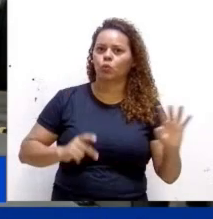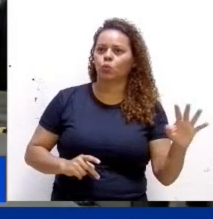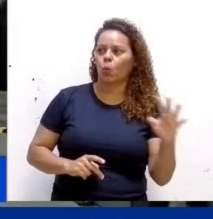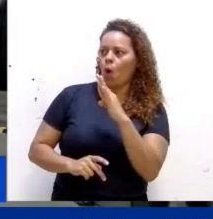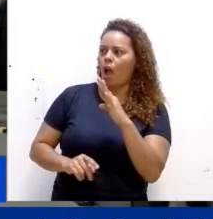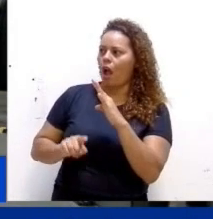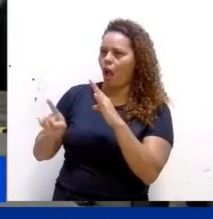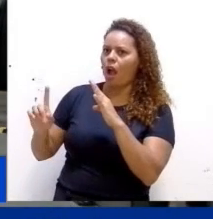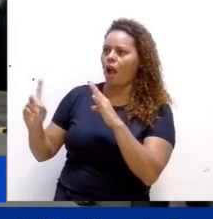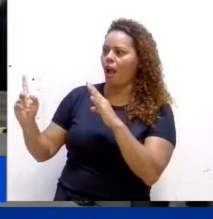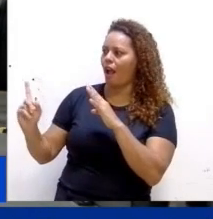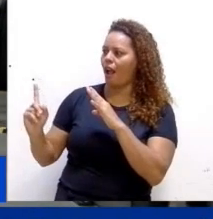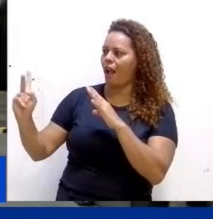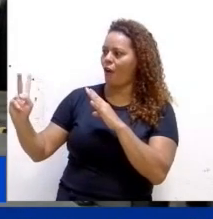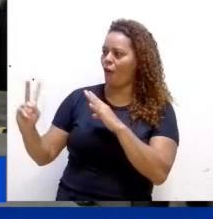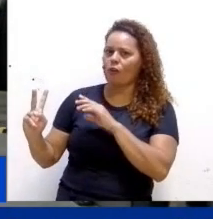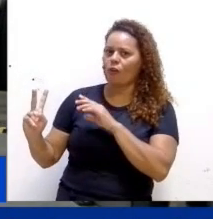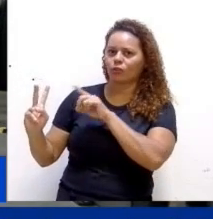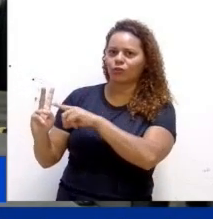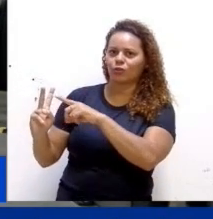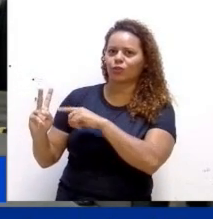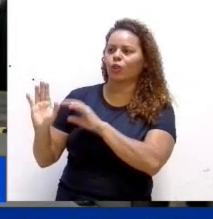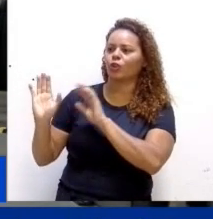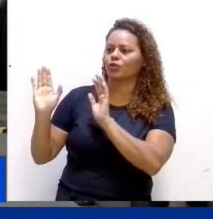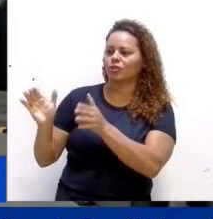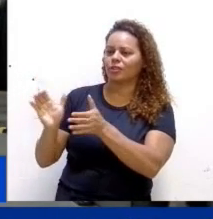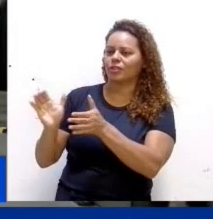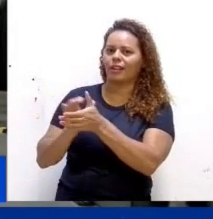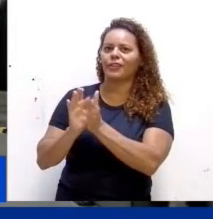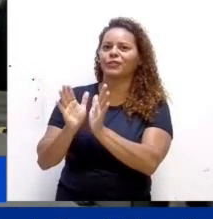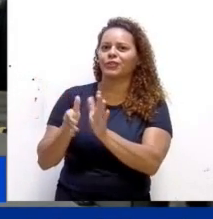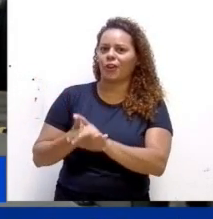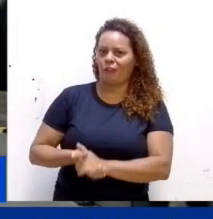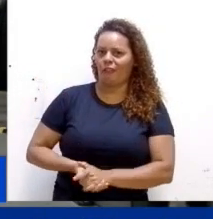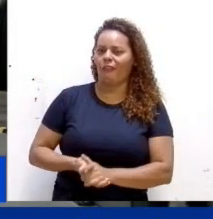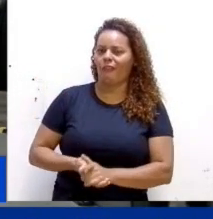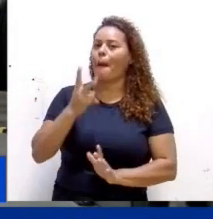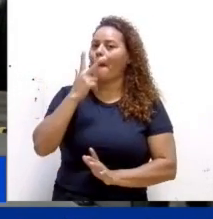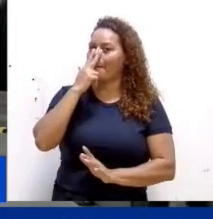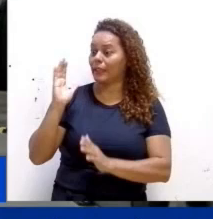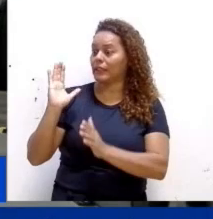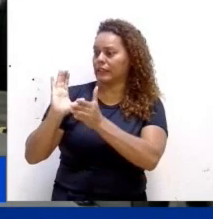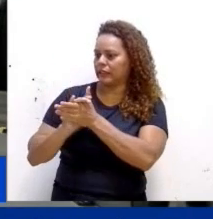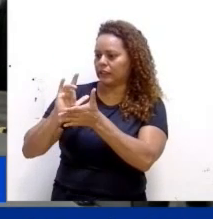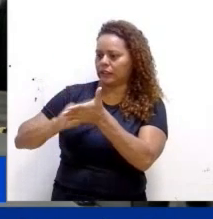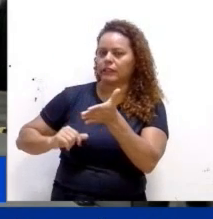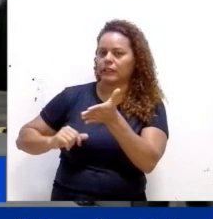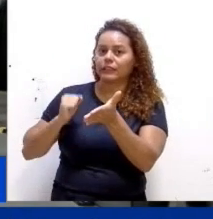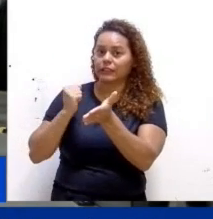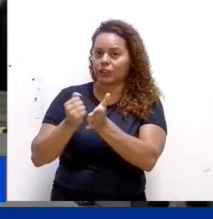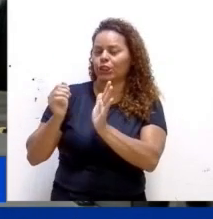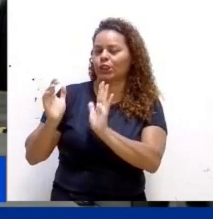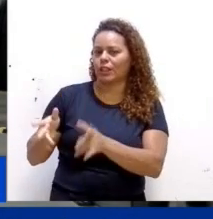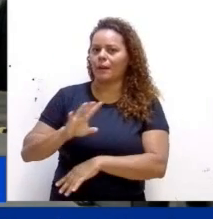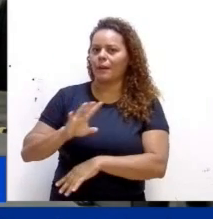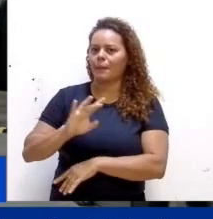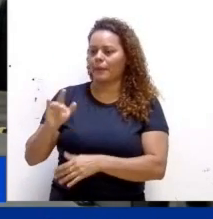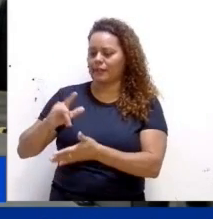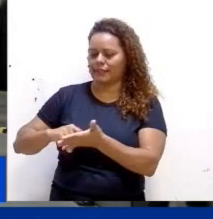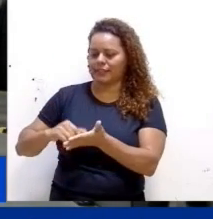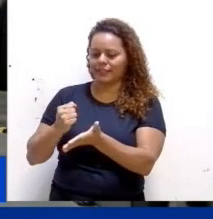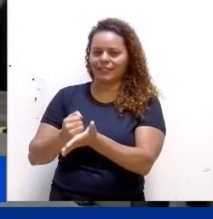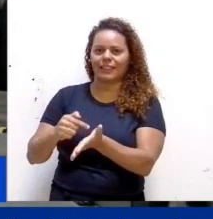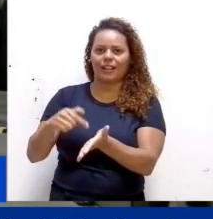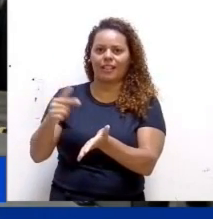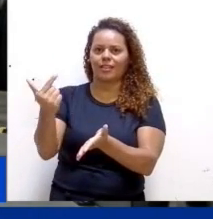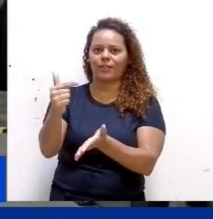companheiro, está vivendo com ela. Pode falar. A palestrante se dirige a um aluno do auditório.